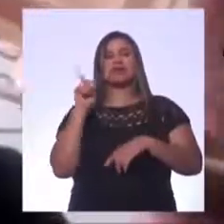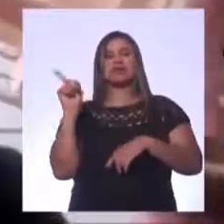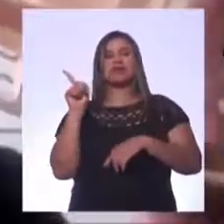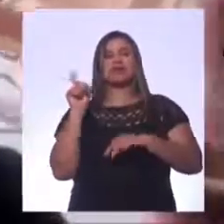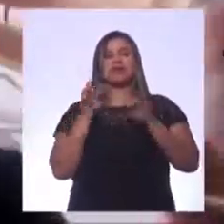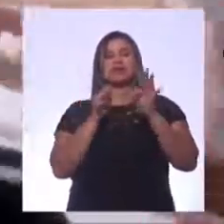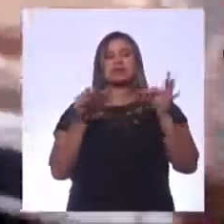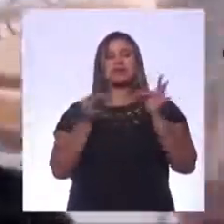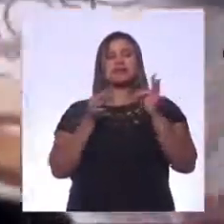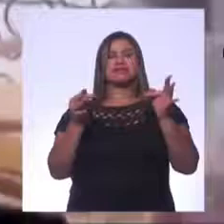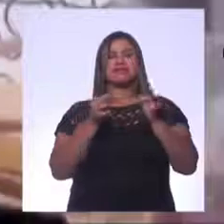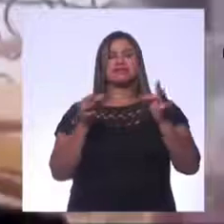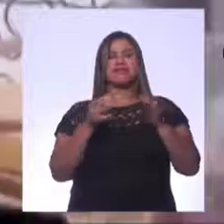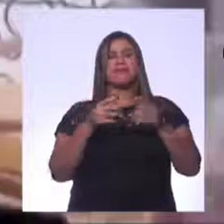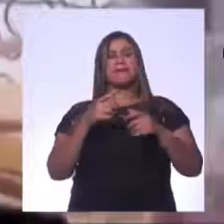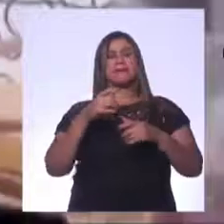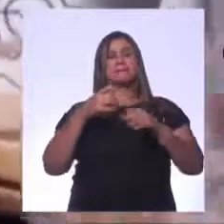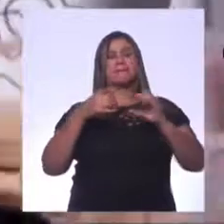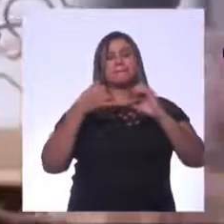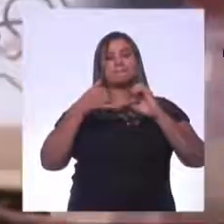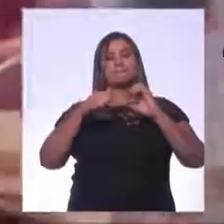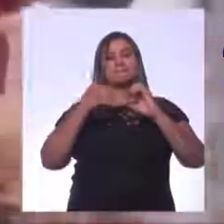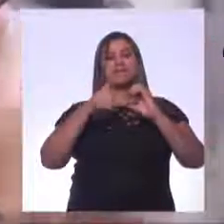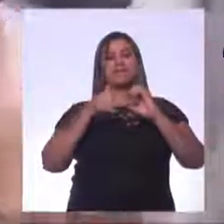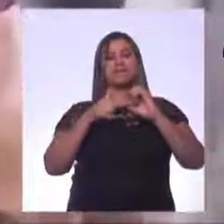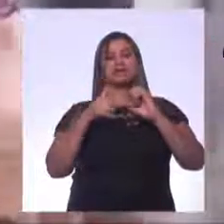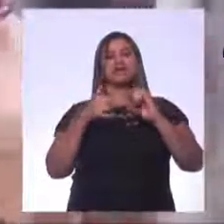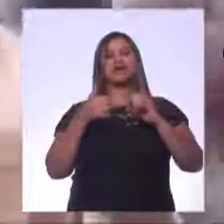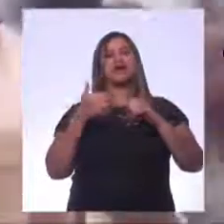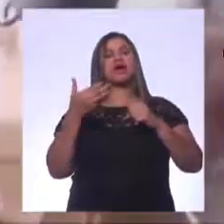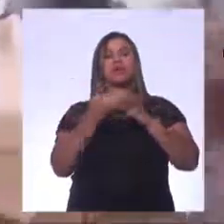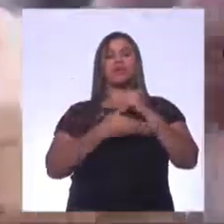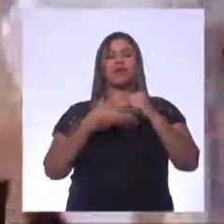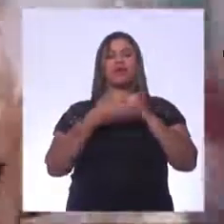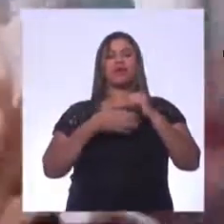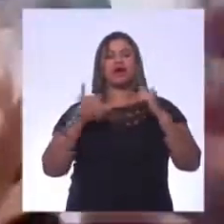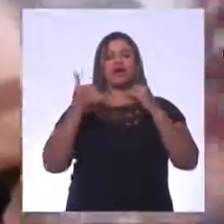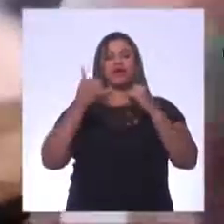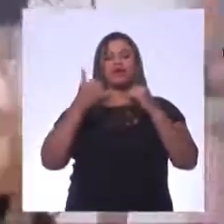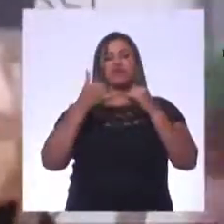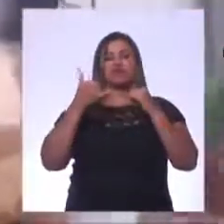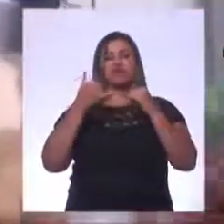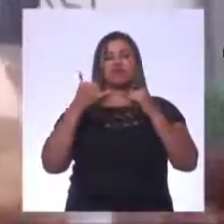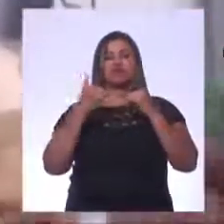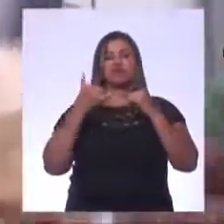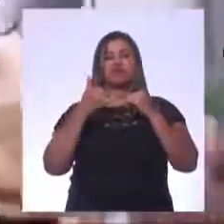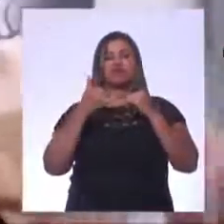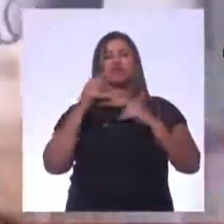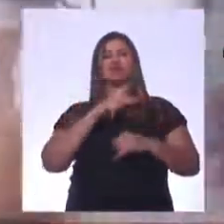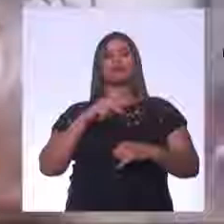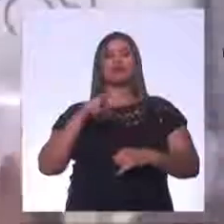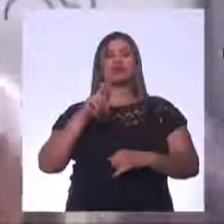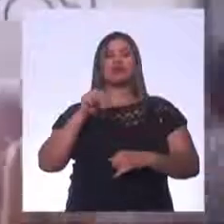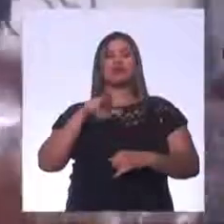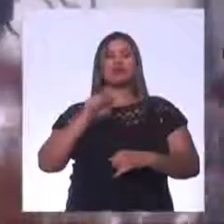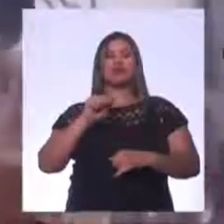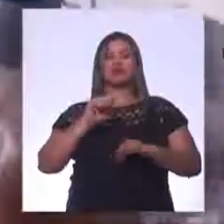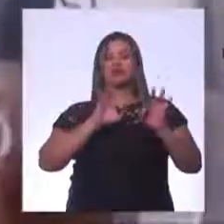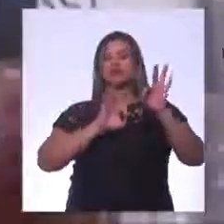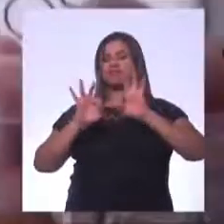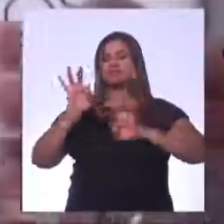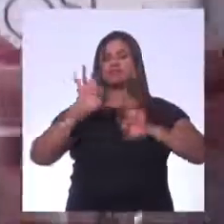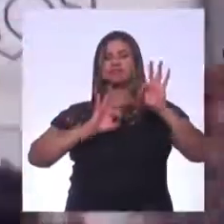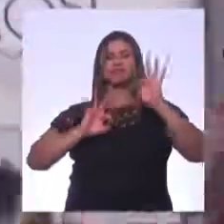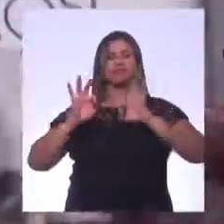as pilhas, o suporte, os fios de jumper. O professor Renan, que não está aqui com a gente, que montou